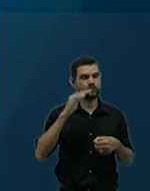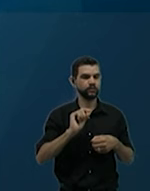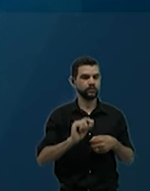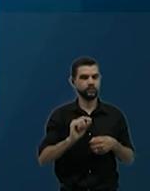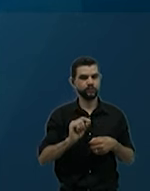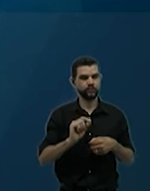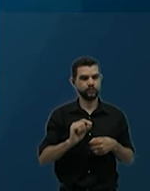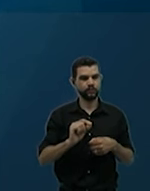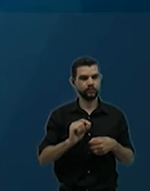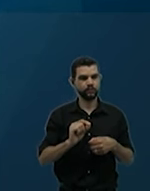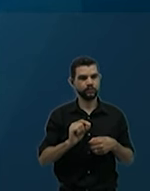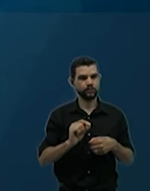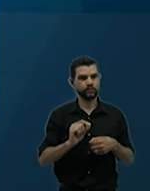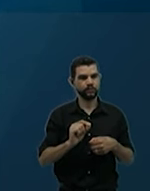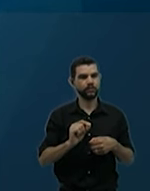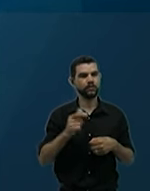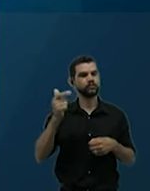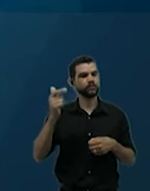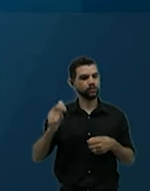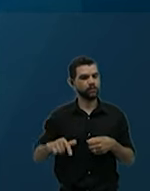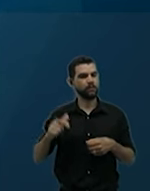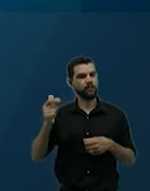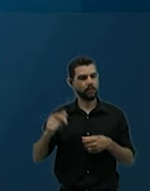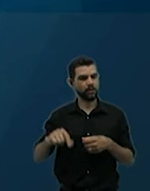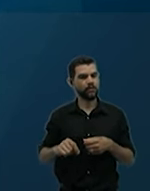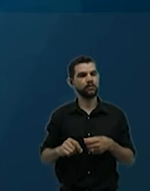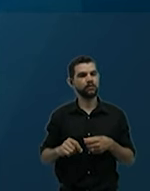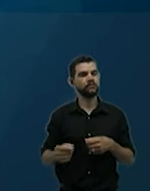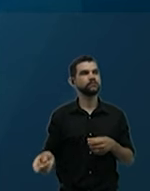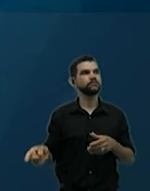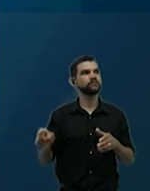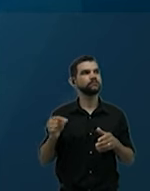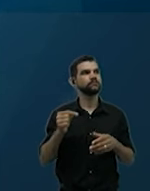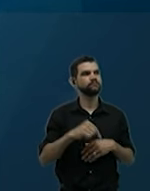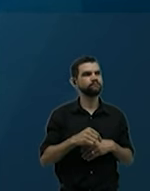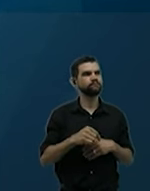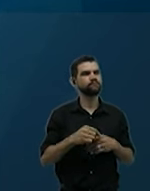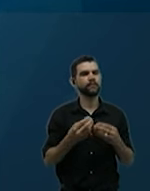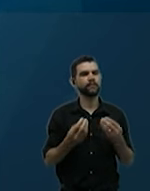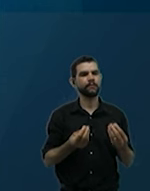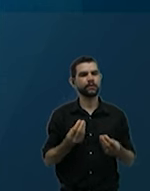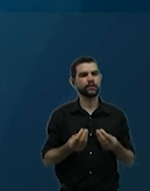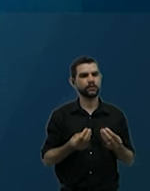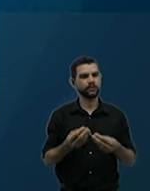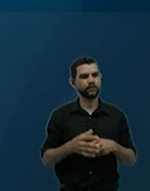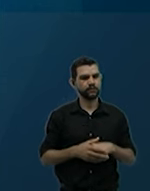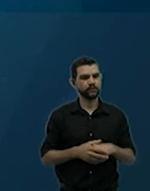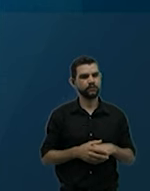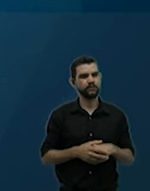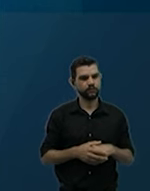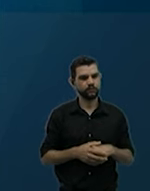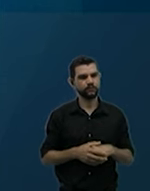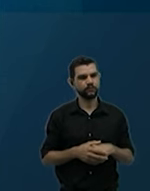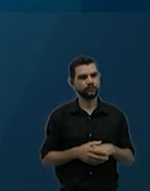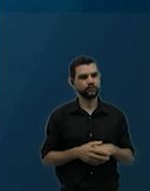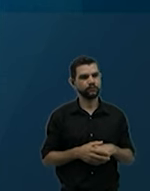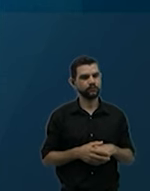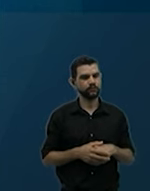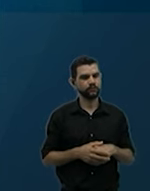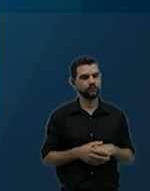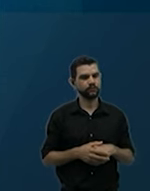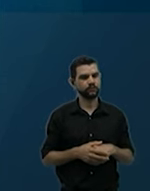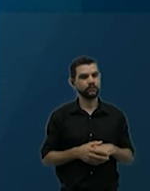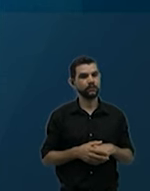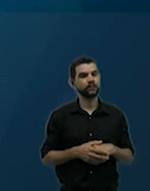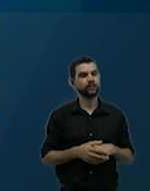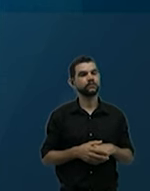para isso. Eles foram consagrados pelo legislador, através de todo o arcabouço doutrinário e jurisprudencial, para que tenhamos